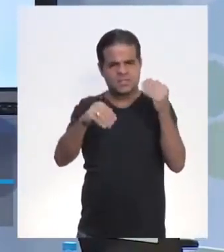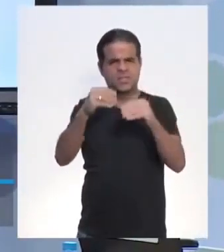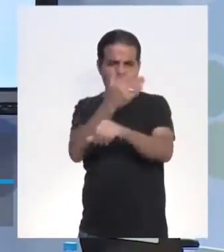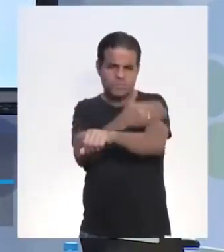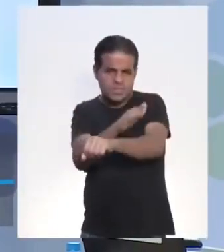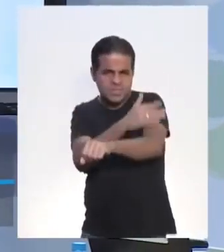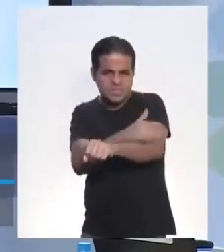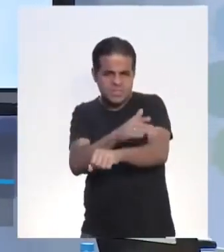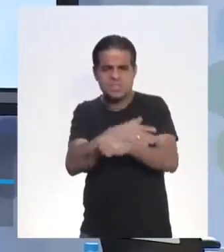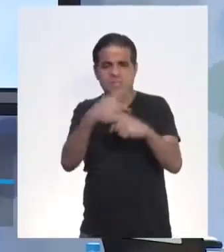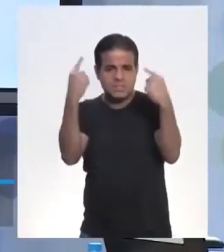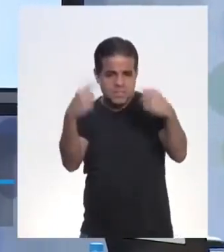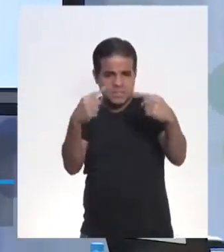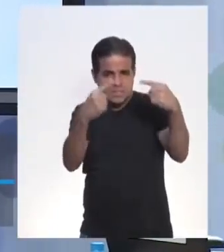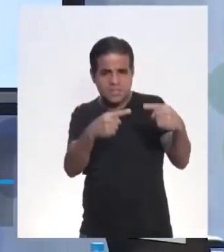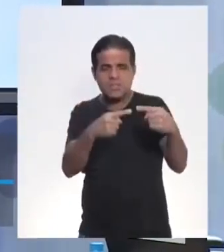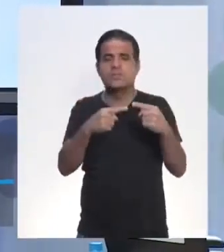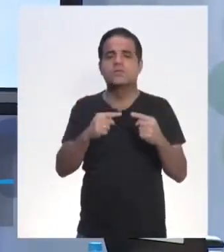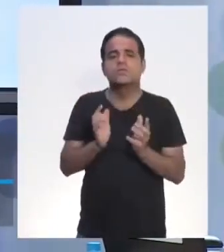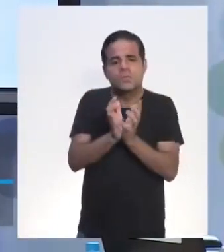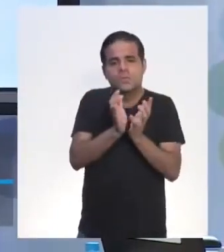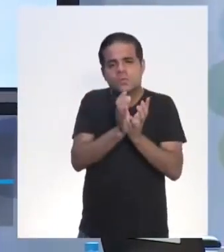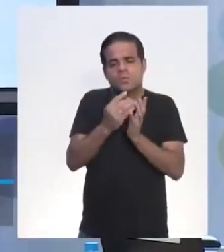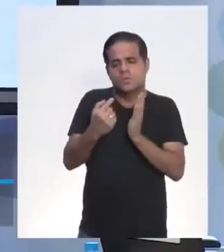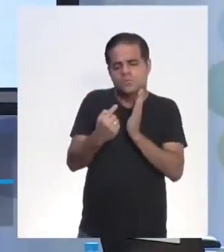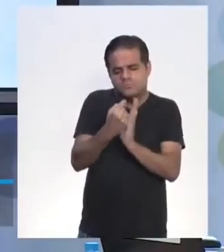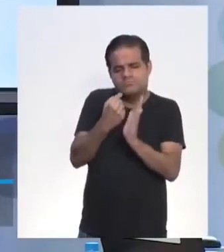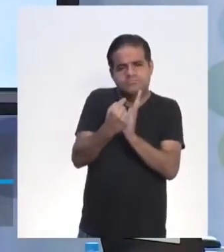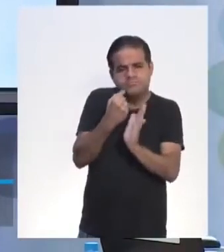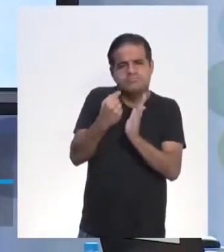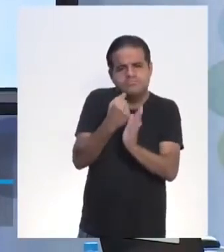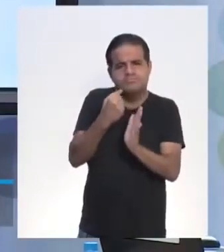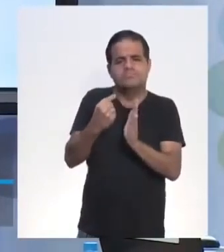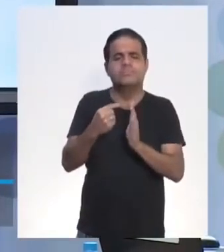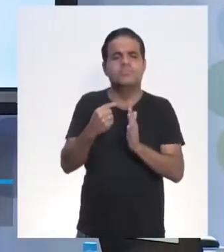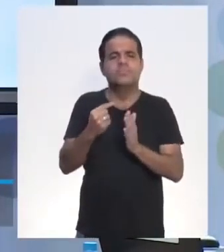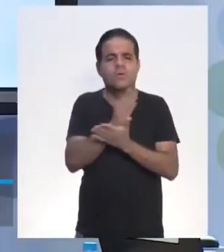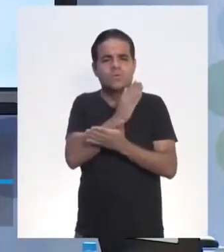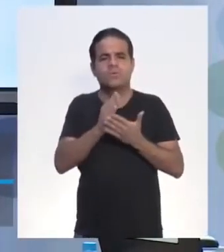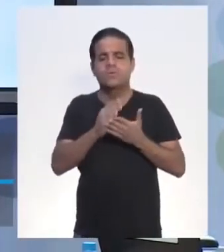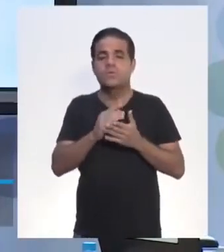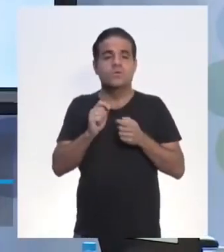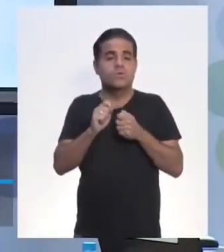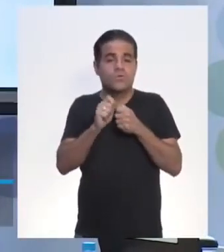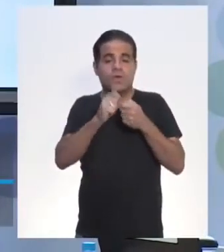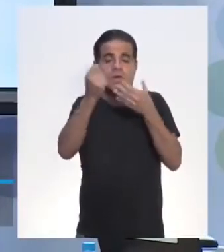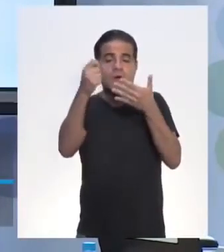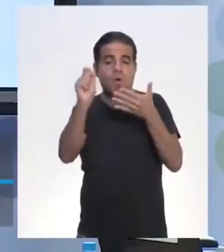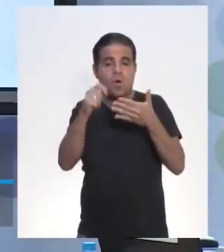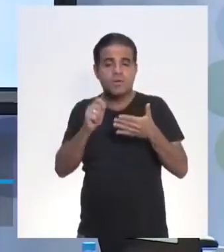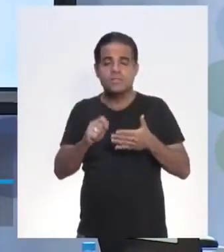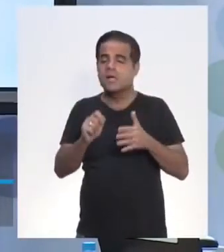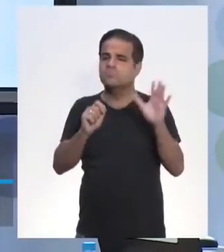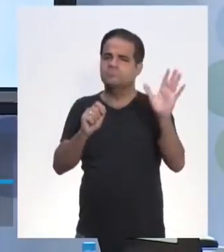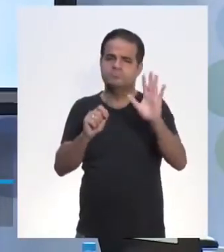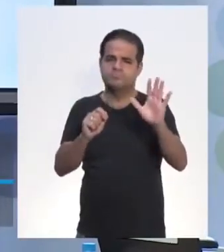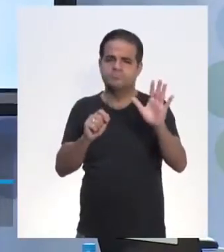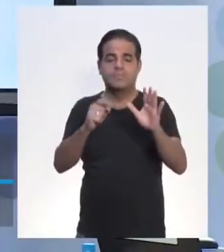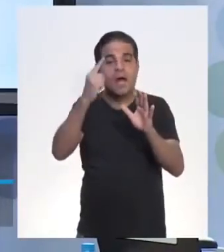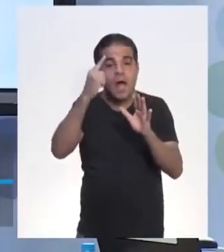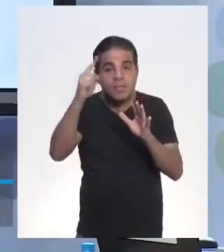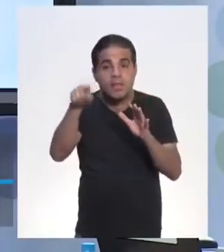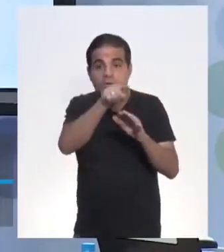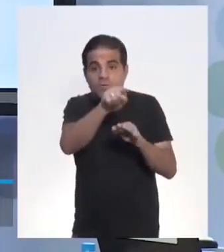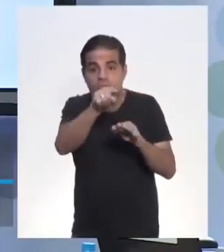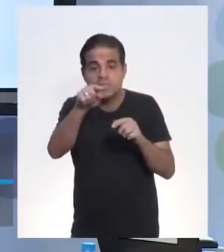deixando alguns exercícios aí de desafio e é uma galera me cobrou aqui a gente não fez a correção gente A ideia é vocês